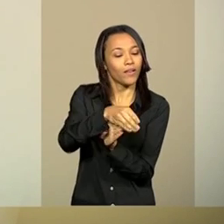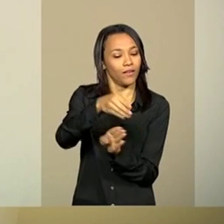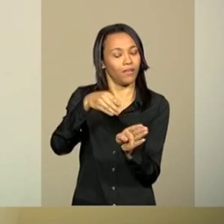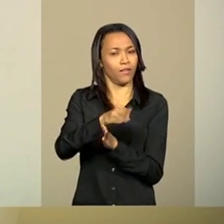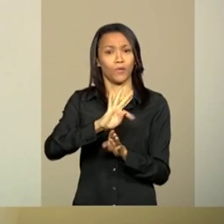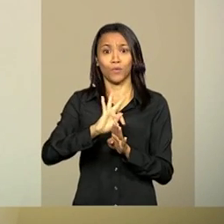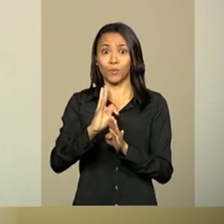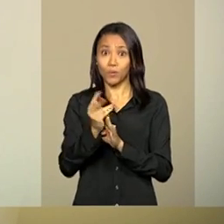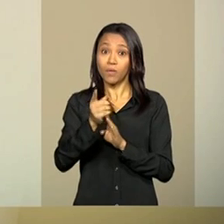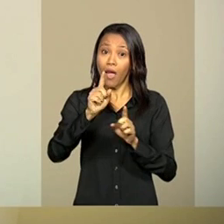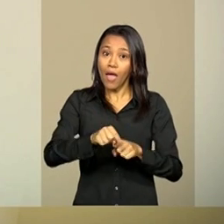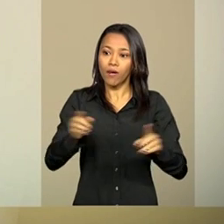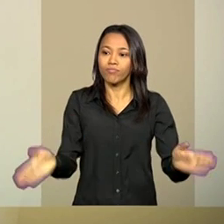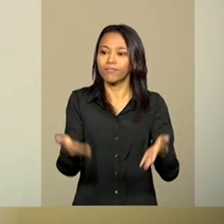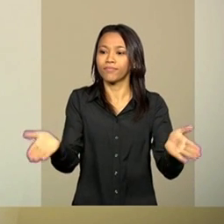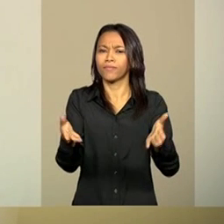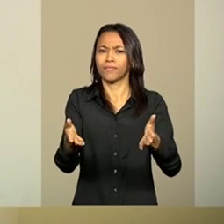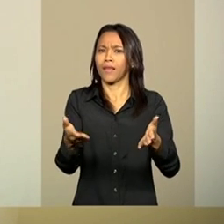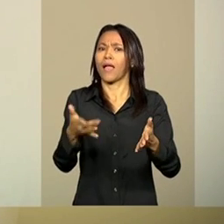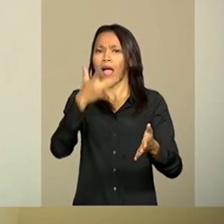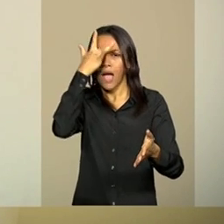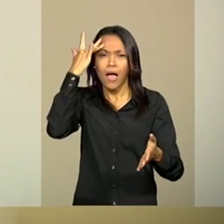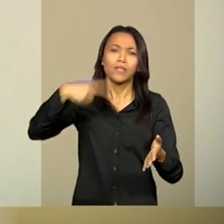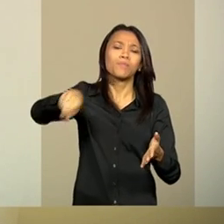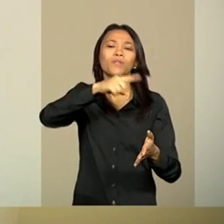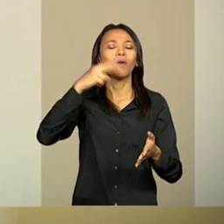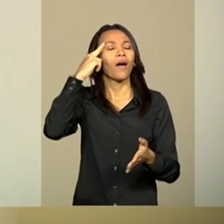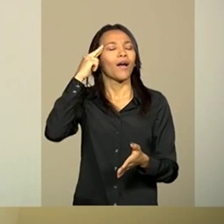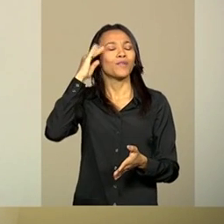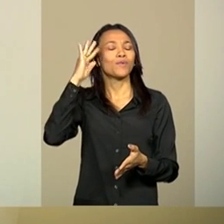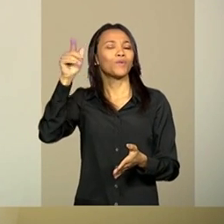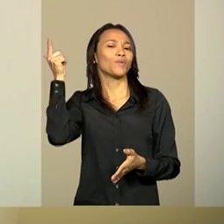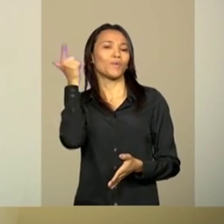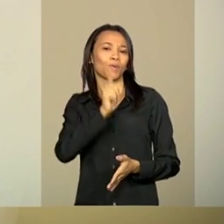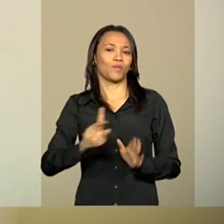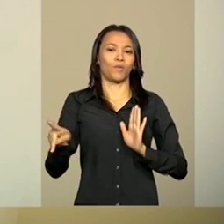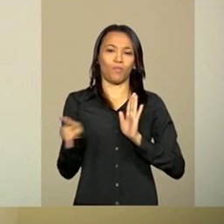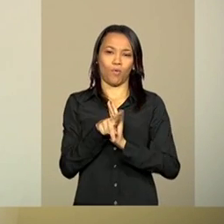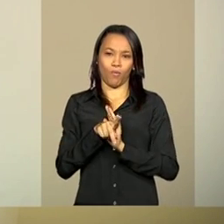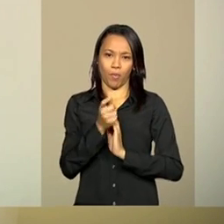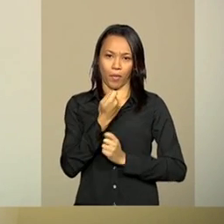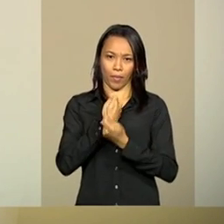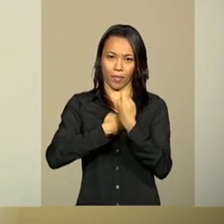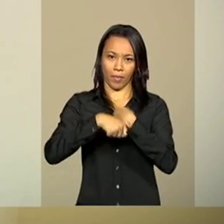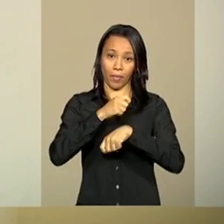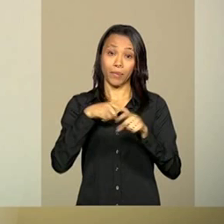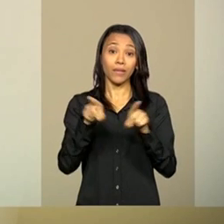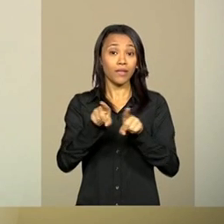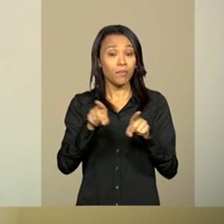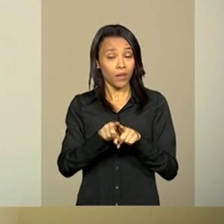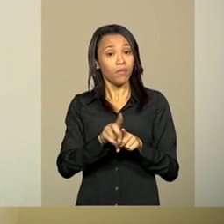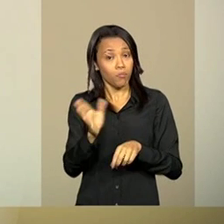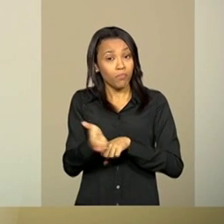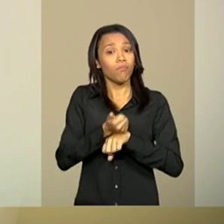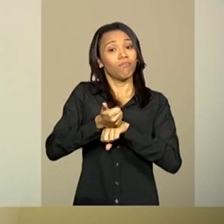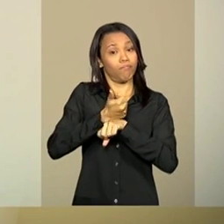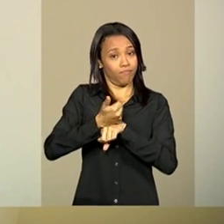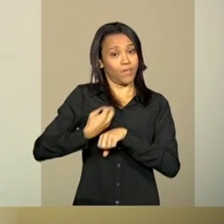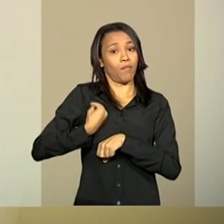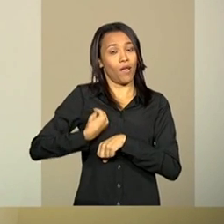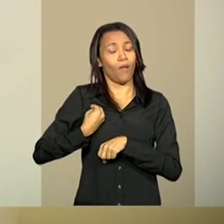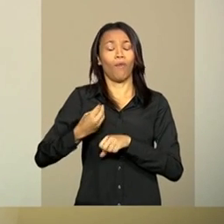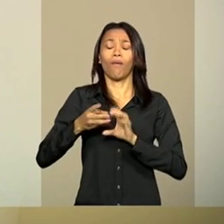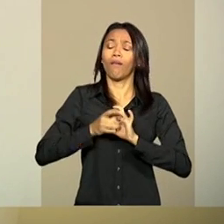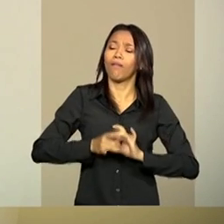tem incentivado muita gente a realizar o sonho de ter o próprio negócio e com ele conquistar uma vida melhor com mais